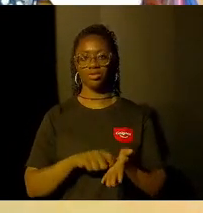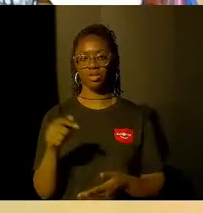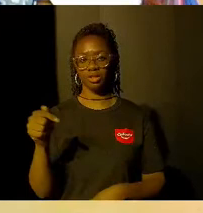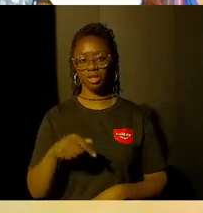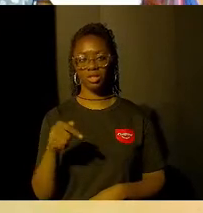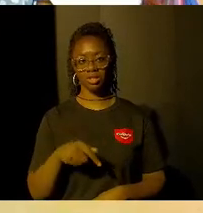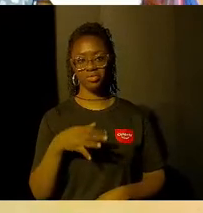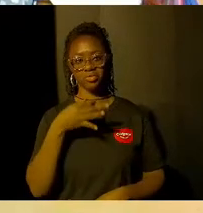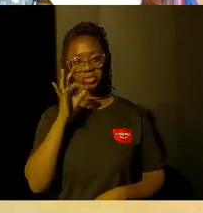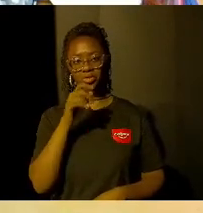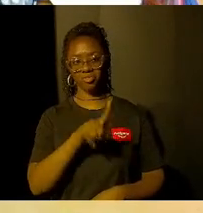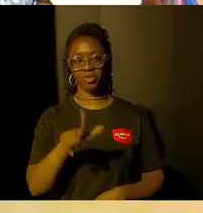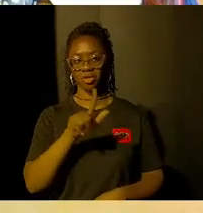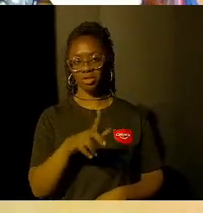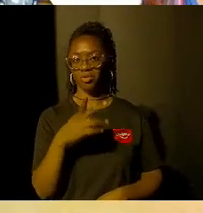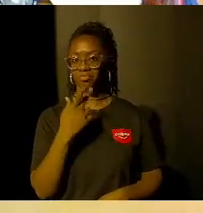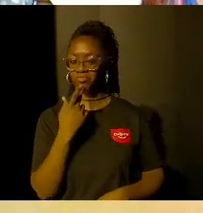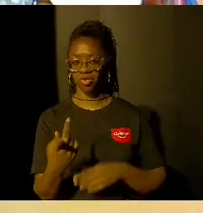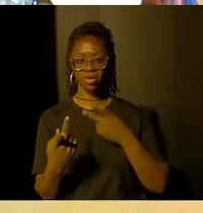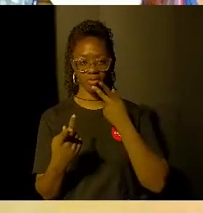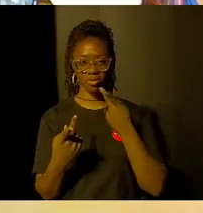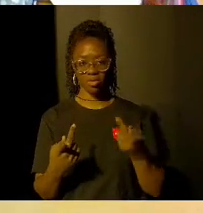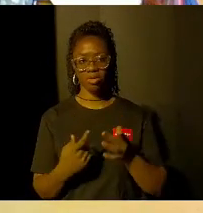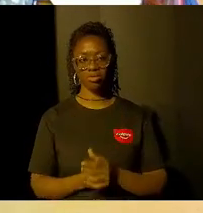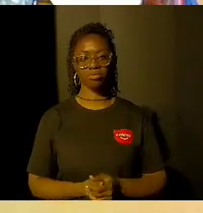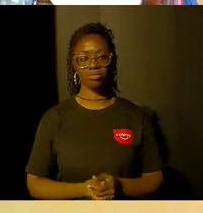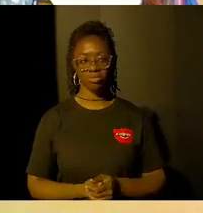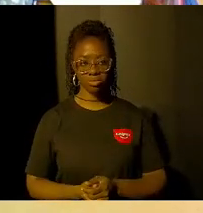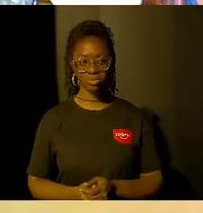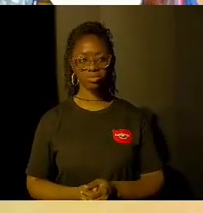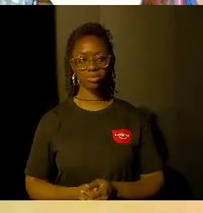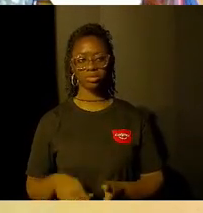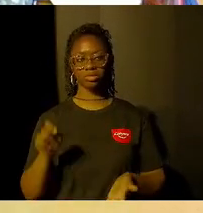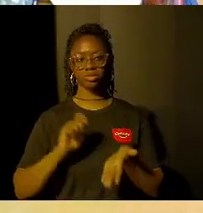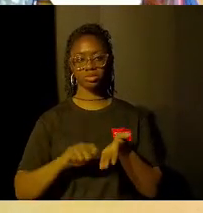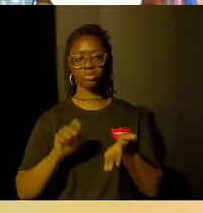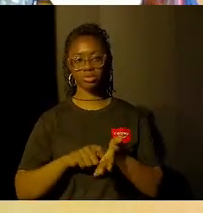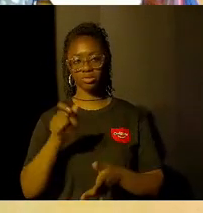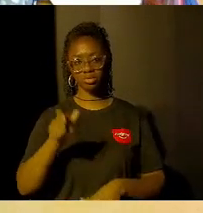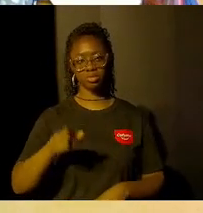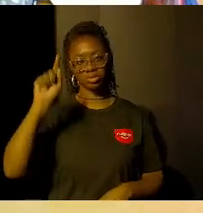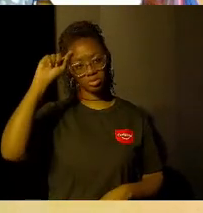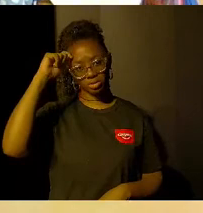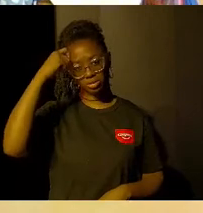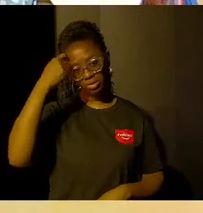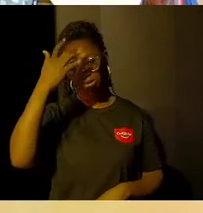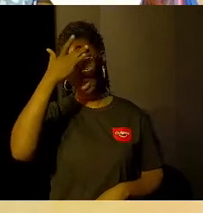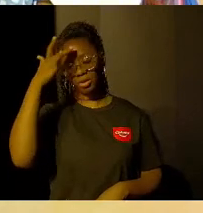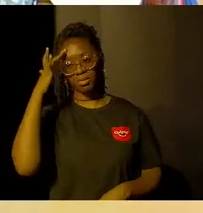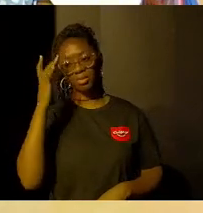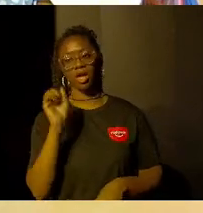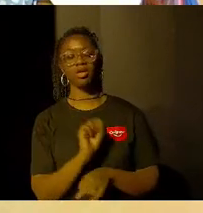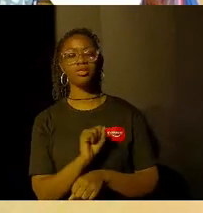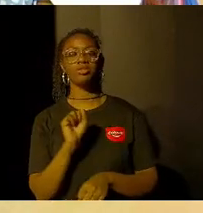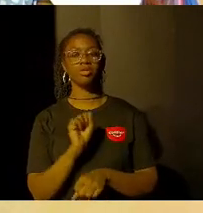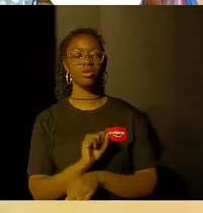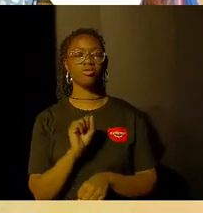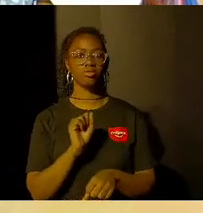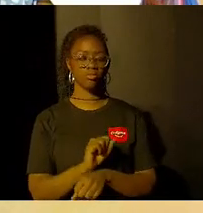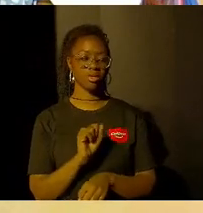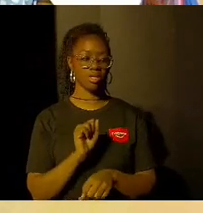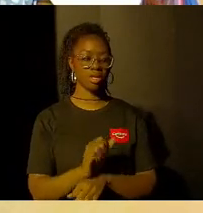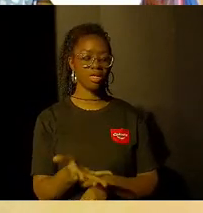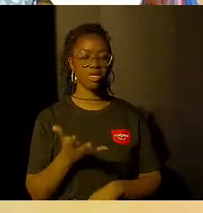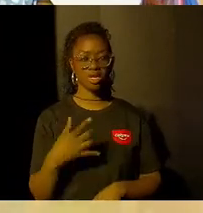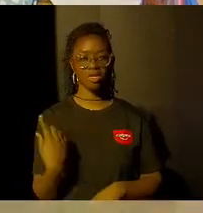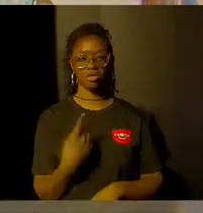café comentaram muito assim a questão da autoria negra de como as pessoas ficam esperando que a gente